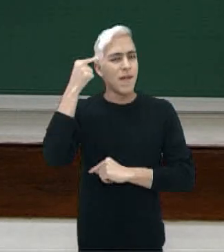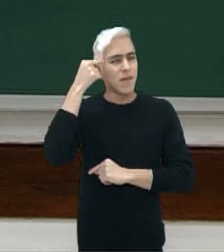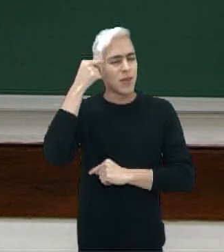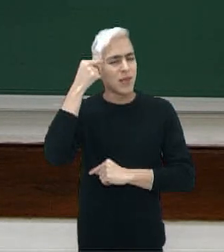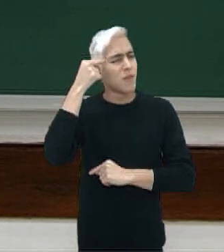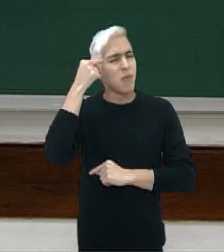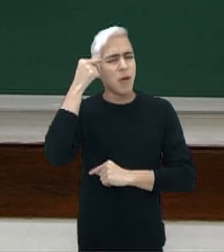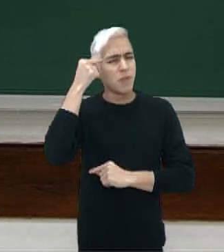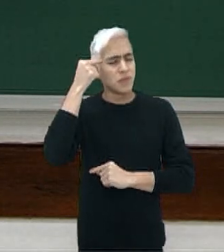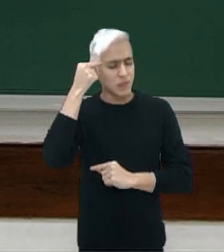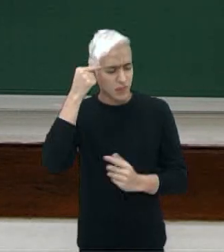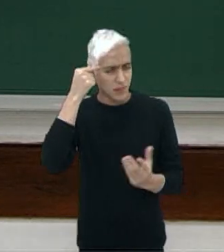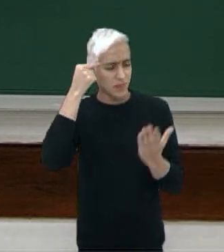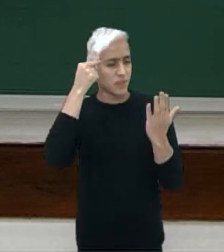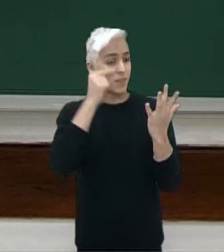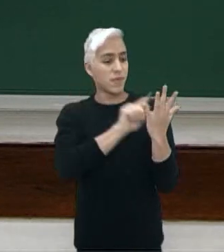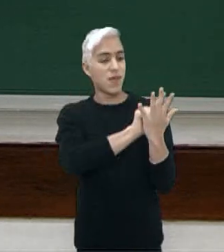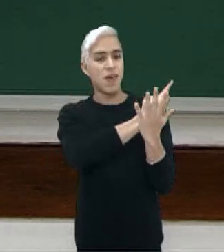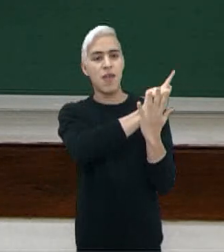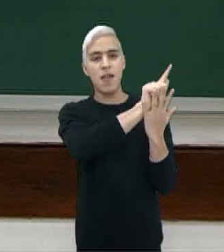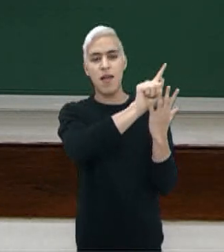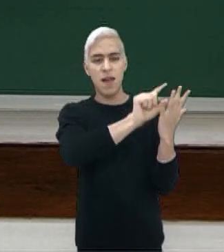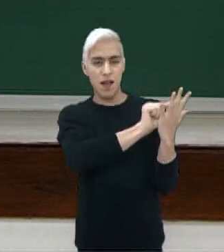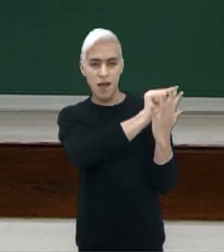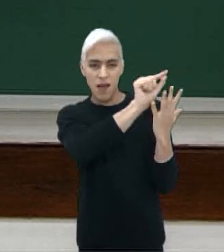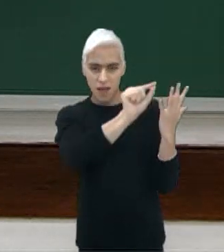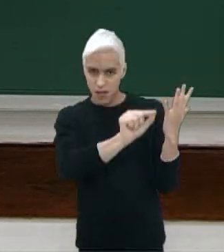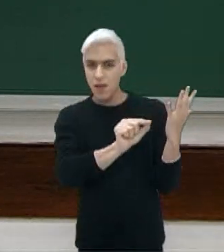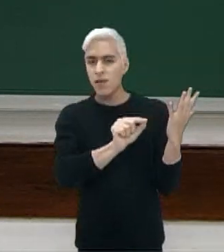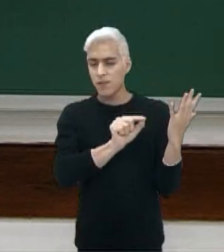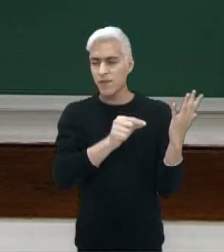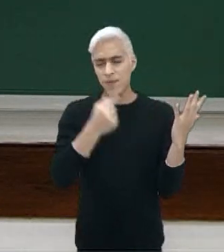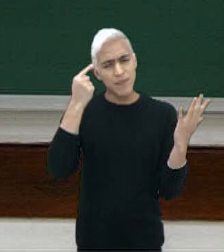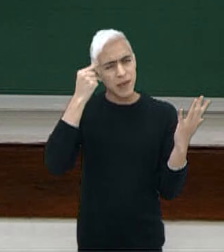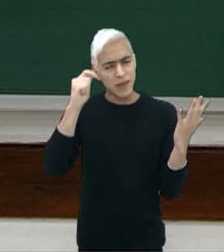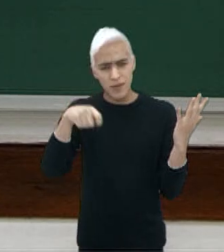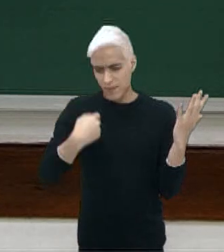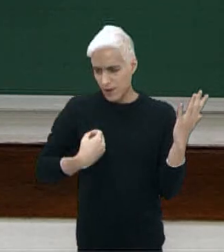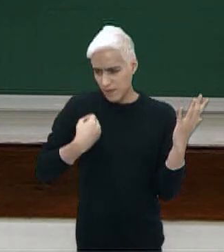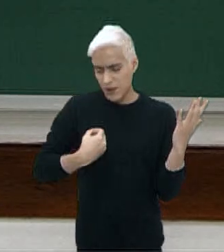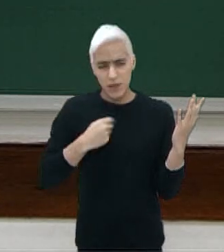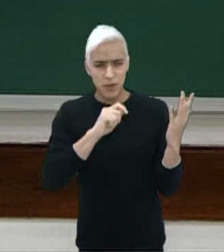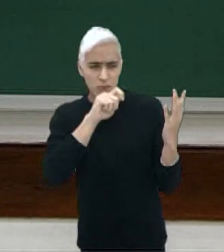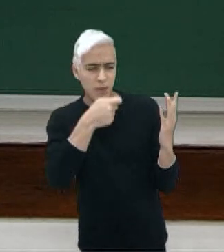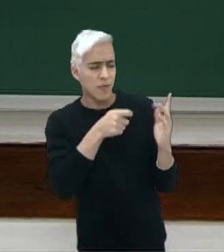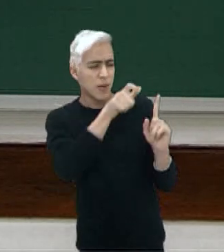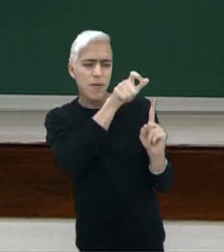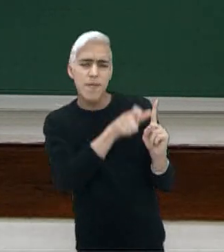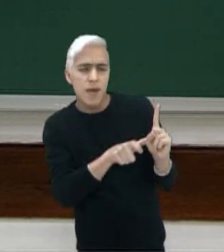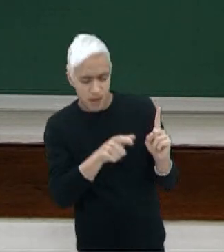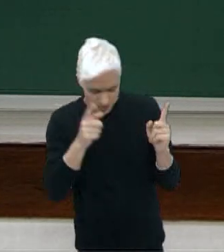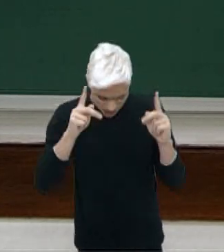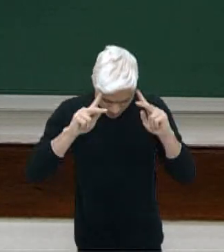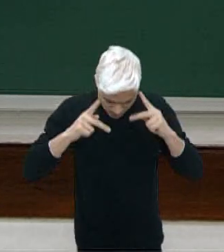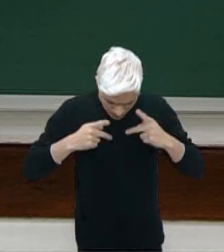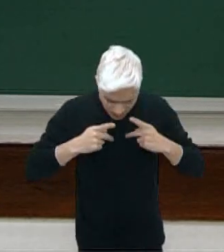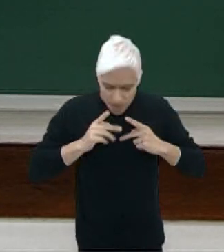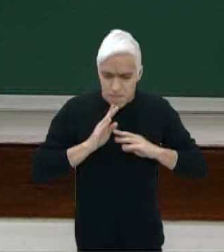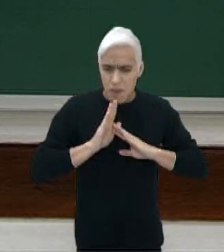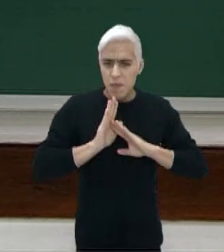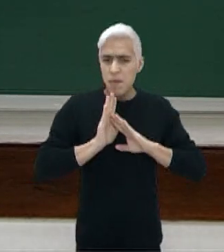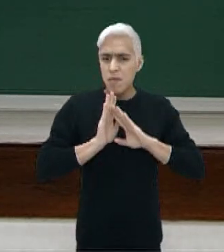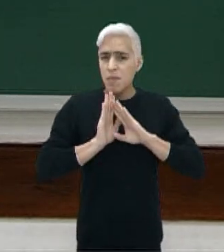gêneros textuais, não é? A gente também está refletindo sobre a vida, sobre questões humanas, autodesenvolvimento, né? Desenvolvimento,